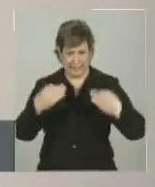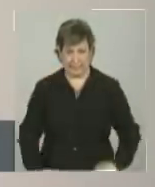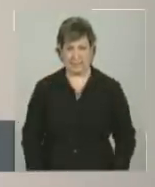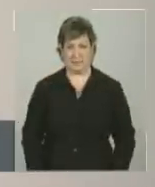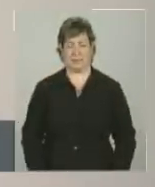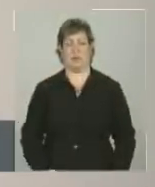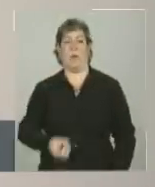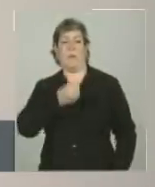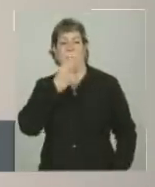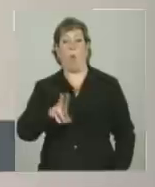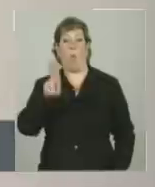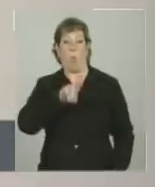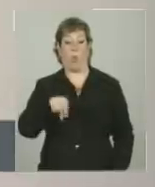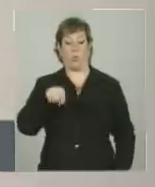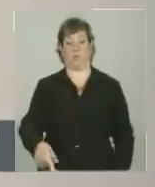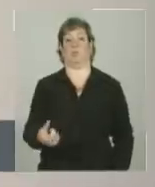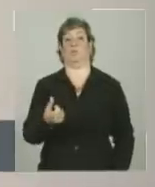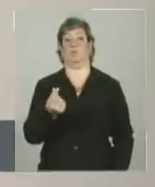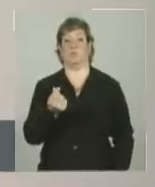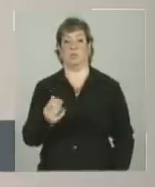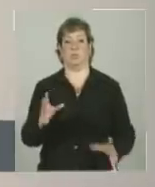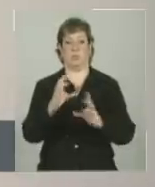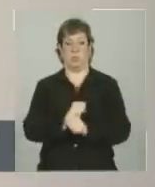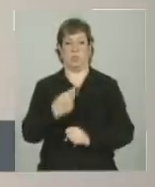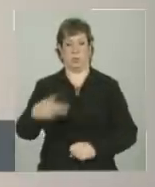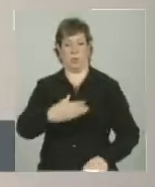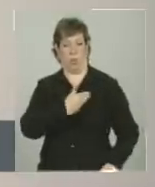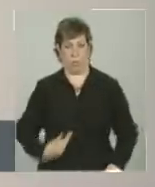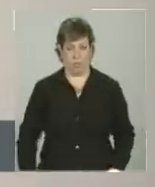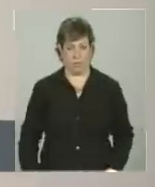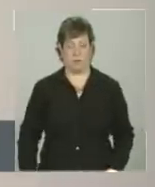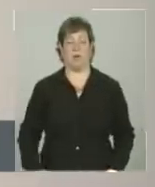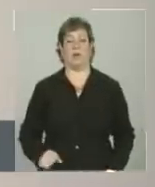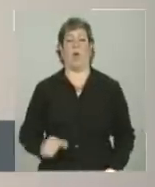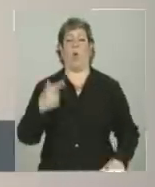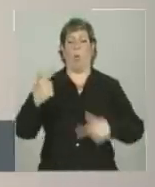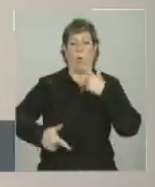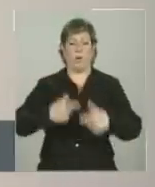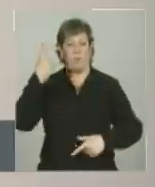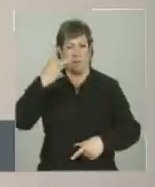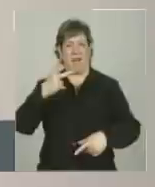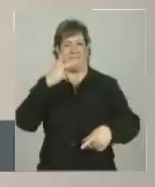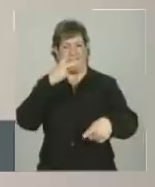a eficiência e o bom uso dos recursos públicos, a eficiência e o combate à corrupção